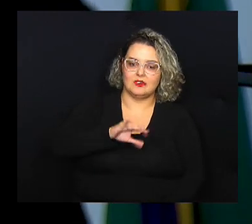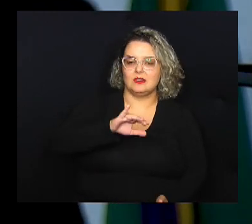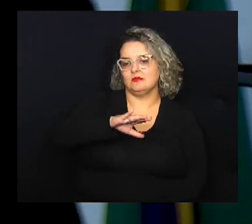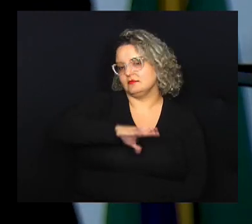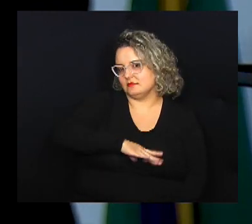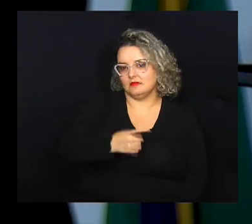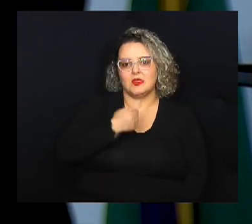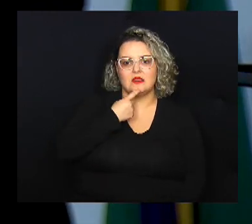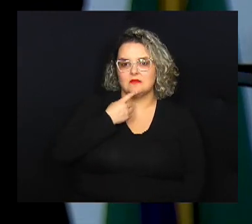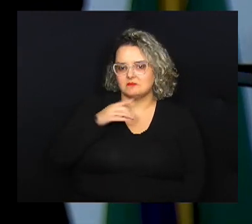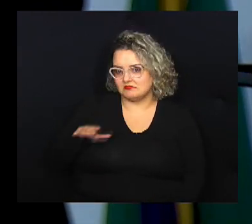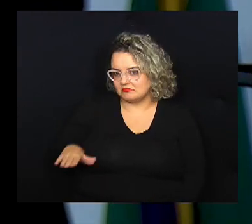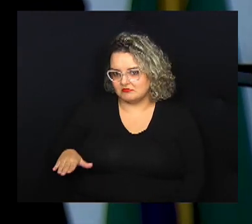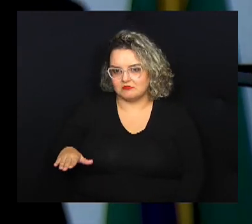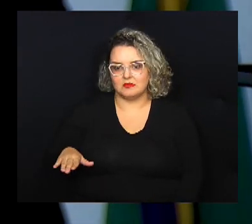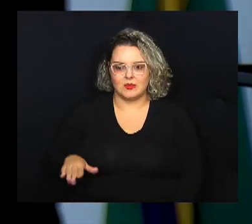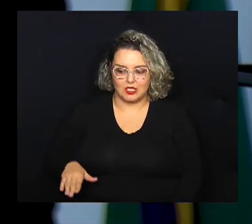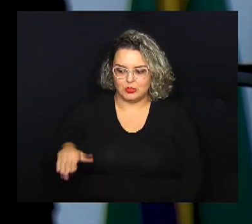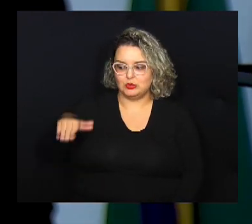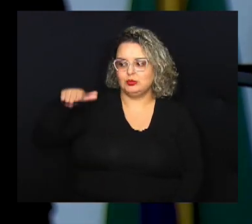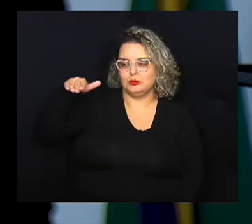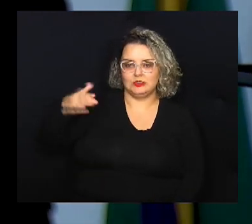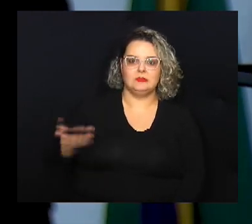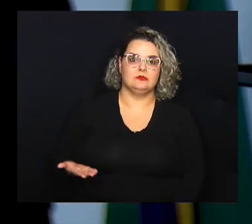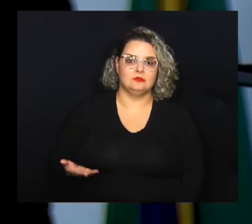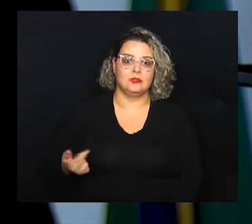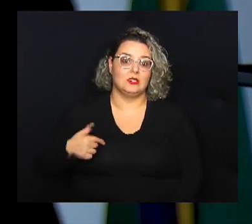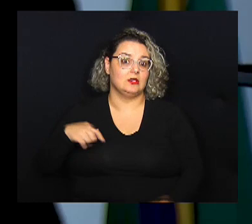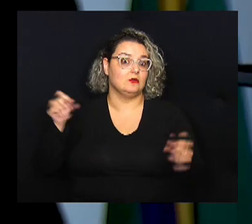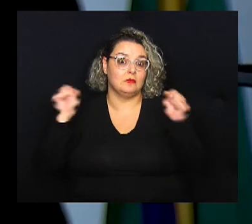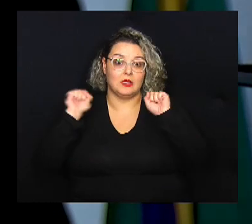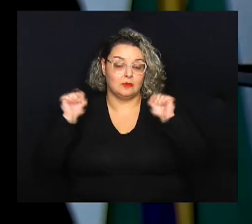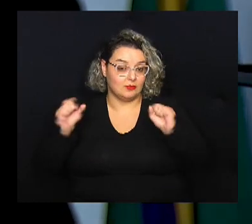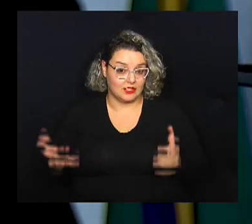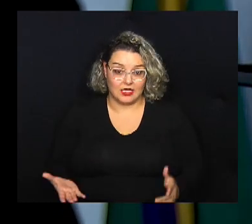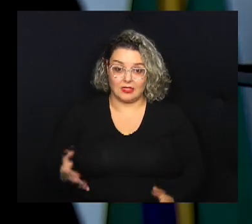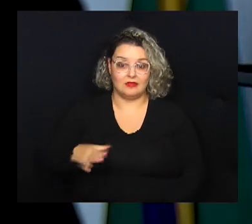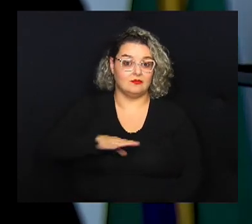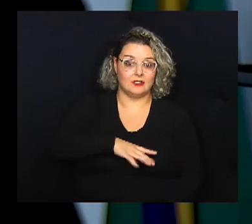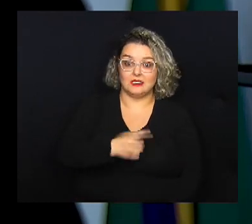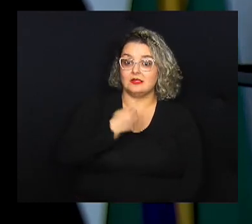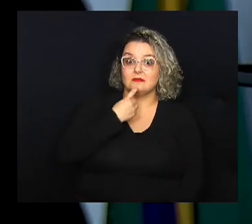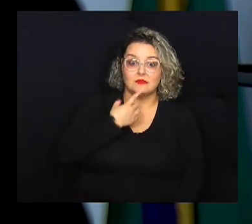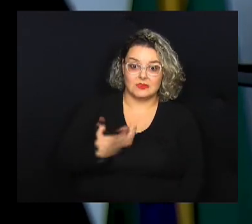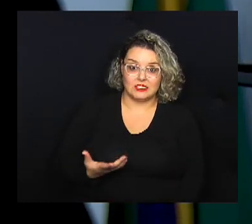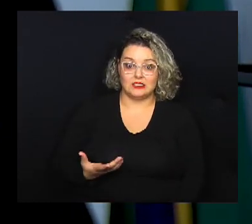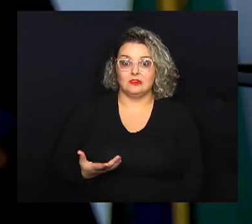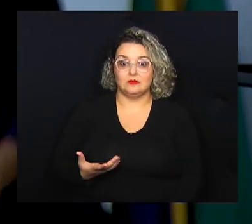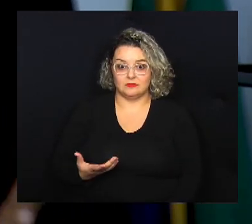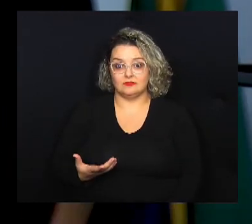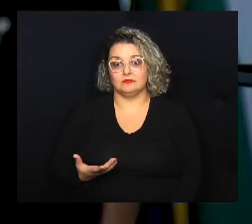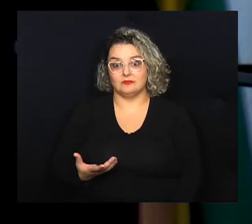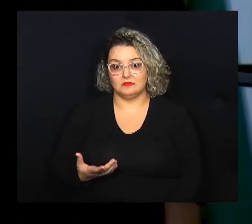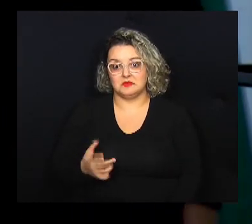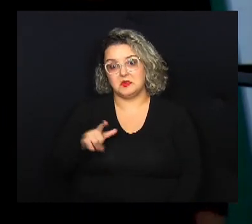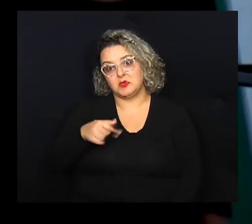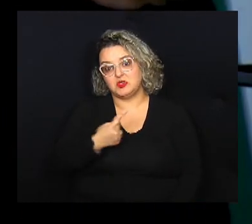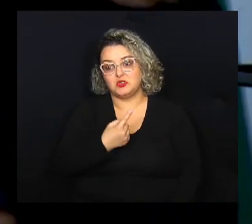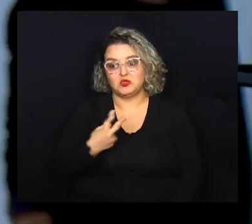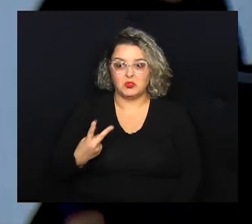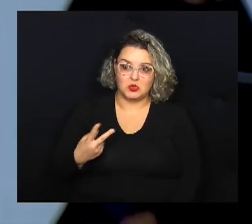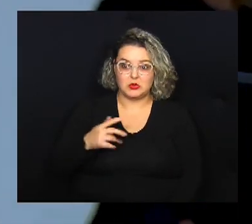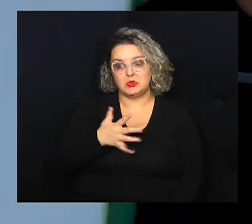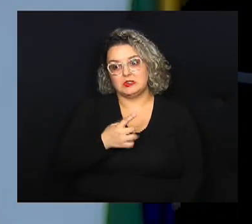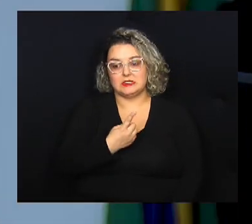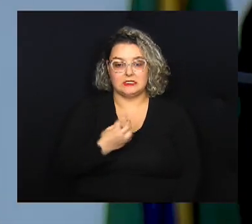moleque ainda, crescendo, e eu adorava Campinas. Quando eu comecei depois dos 12, 13 anos, meu sonho